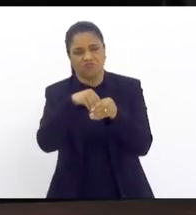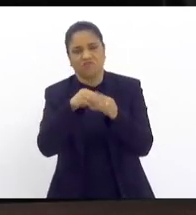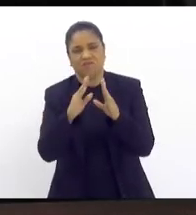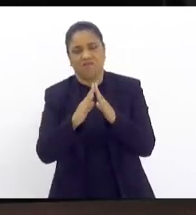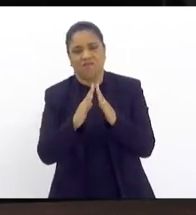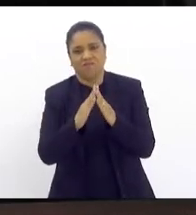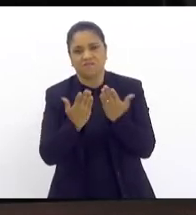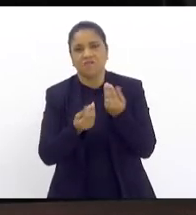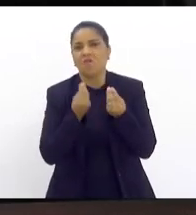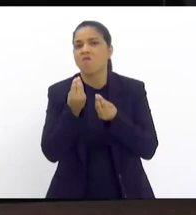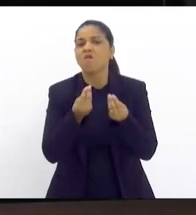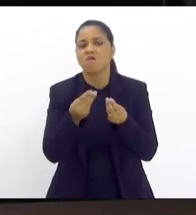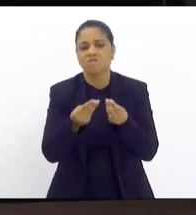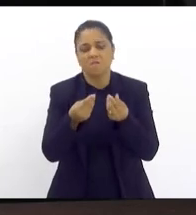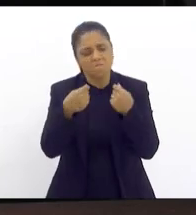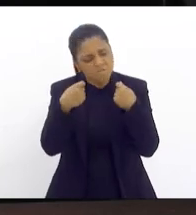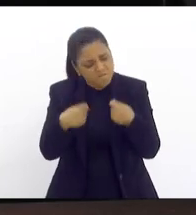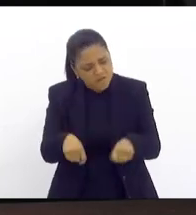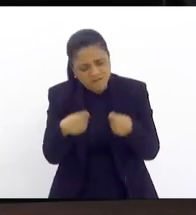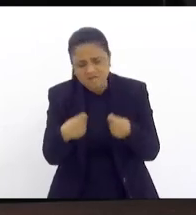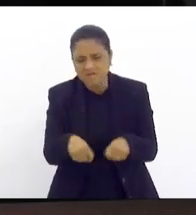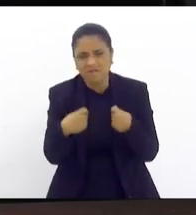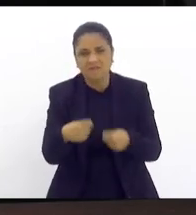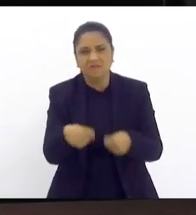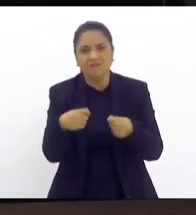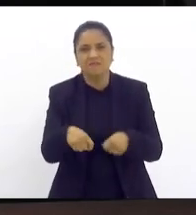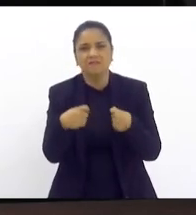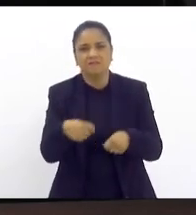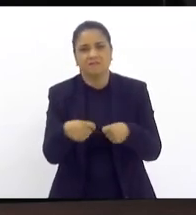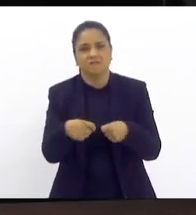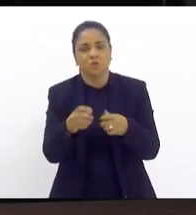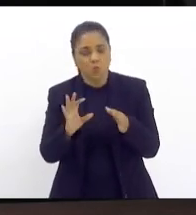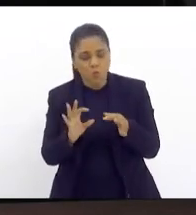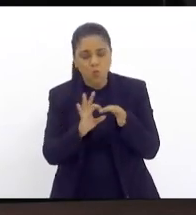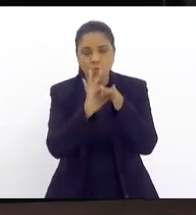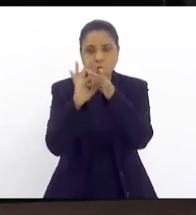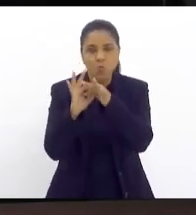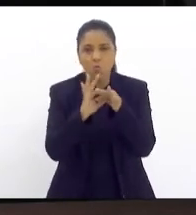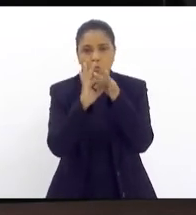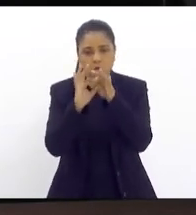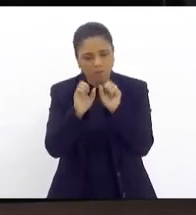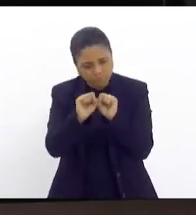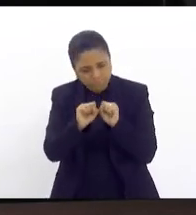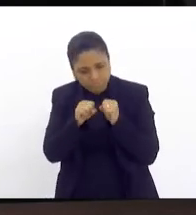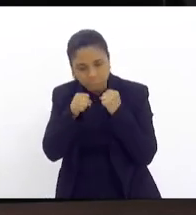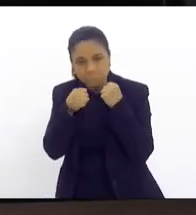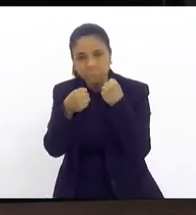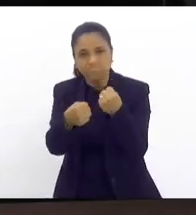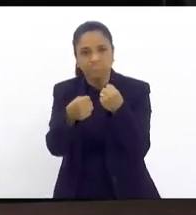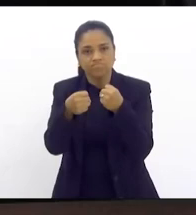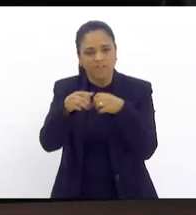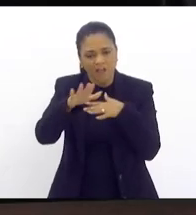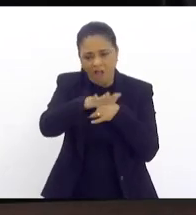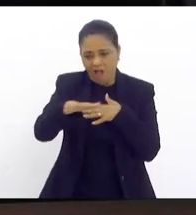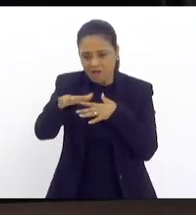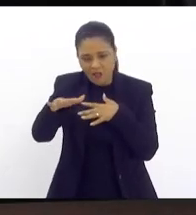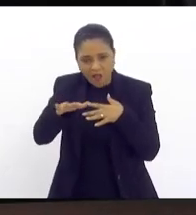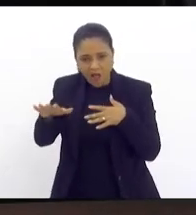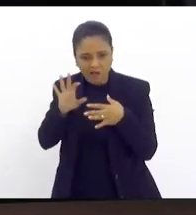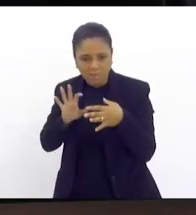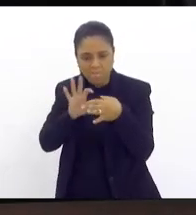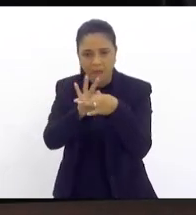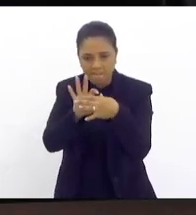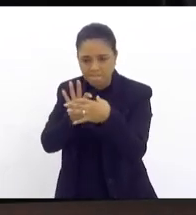realmente fazer com que haja união de esforços das diversas áreas para que a gente diminua